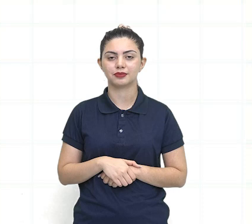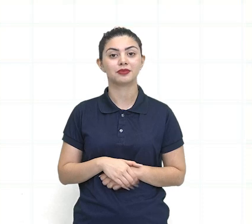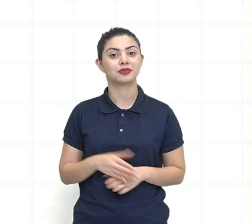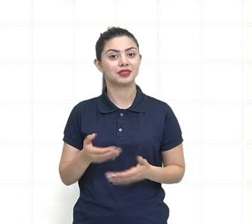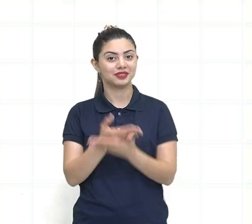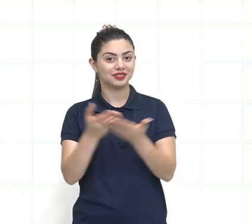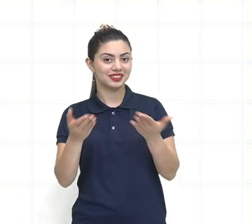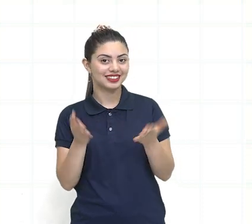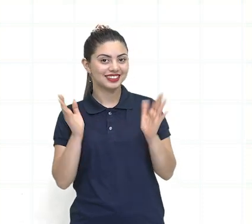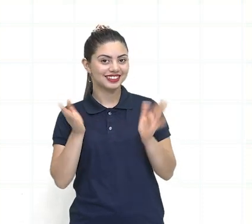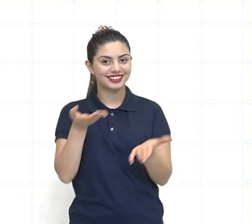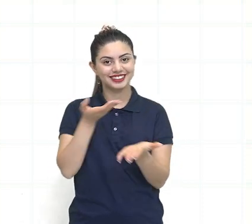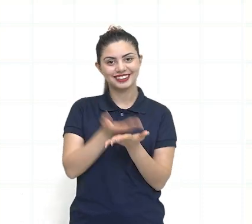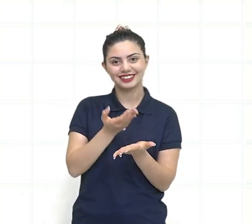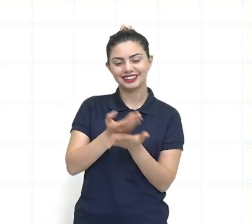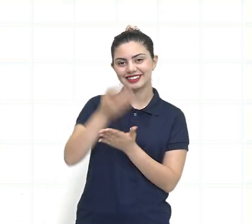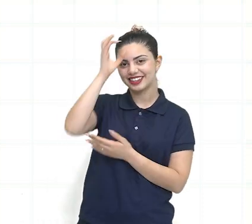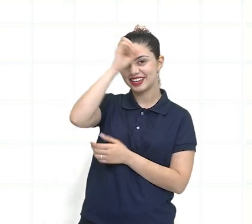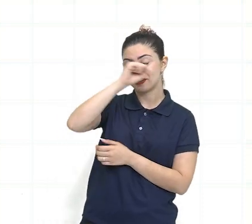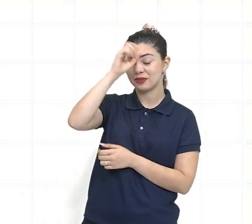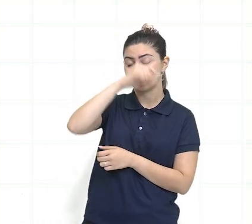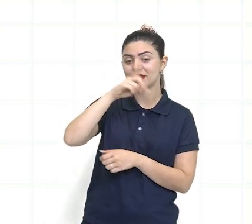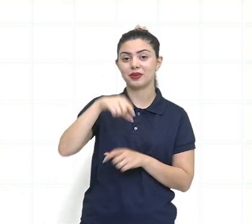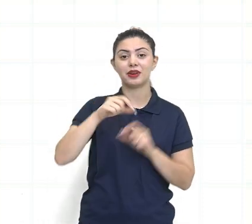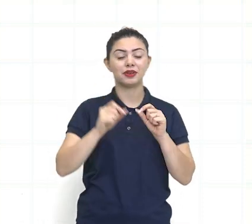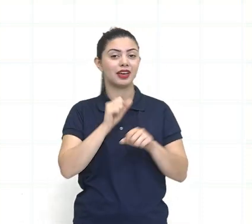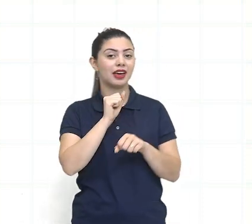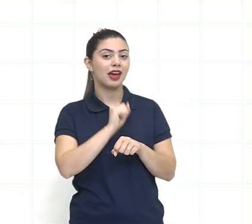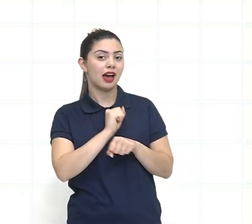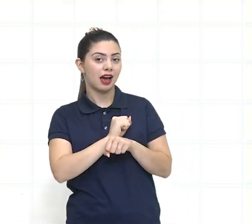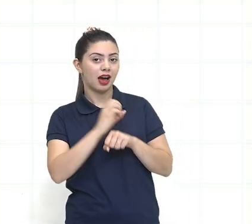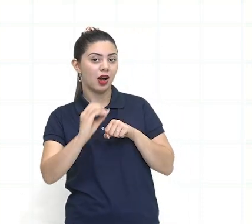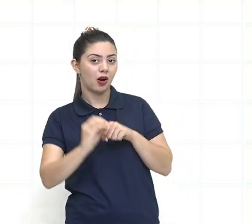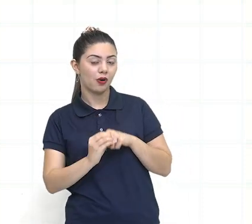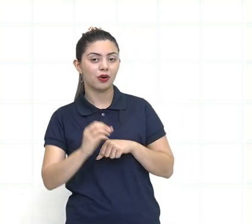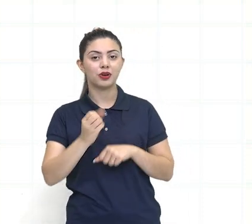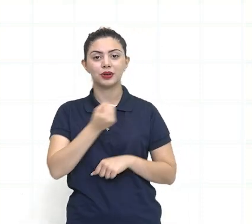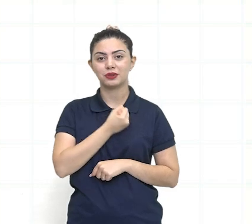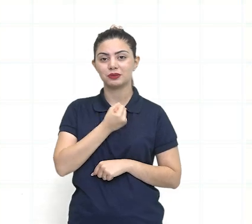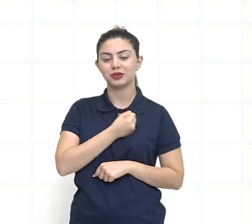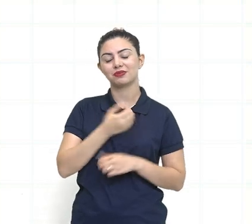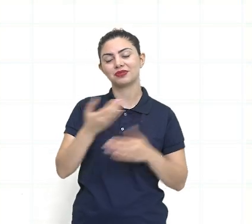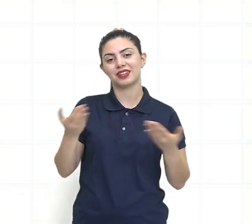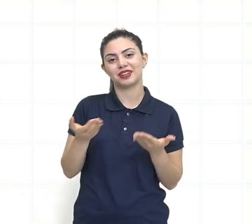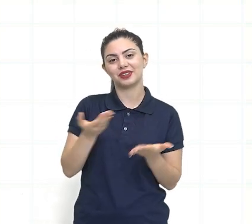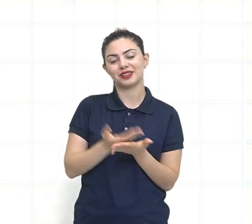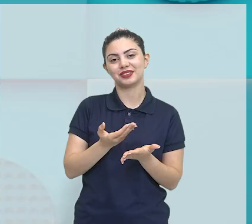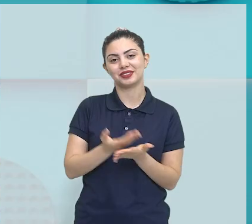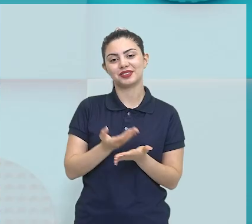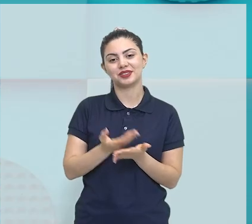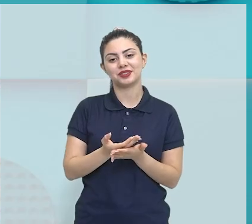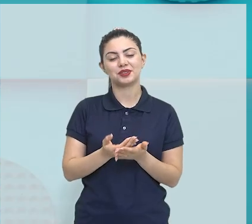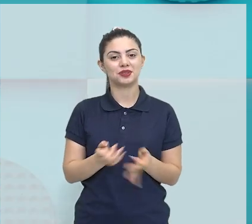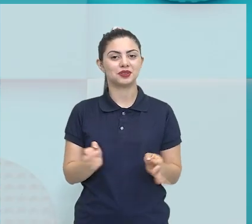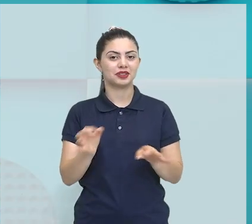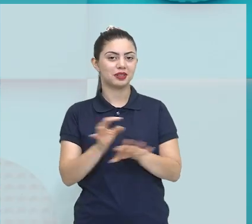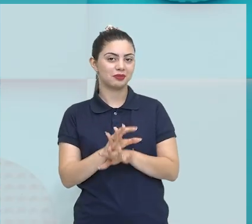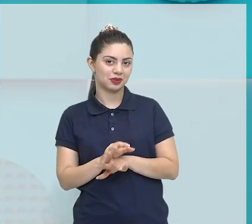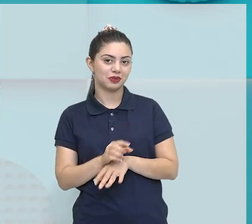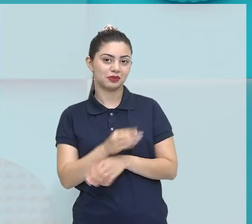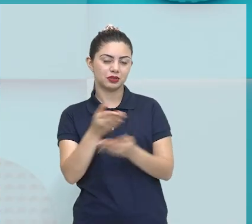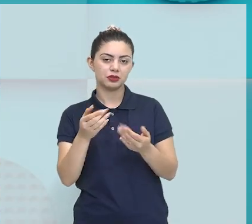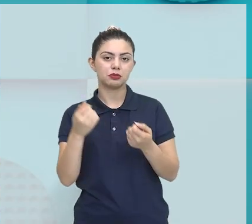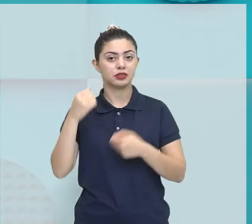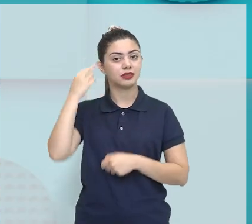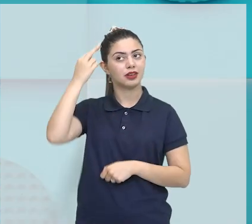que você entendeu perfeitamente o artigo e o numeral, nós deixamos com você para a reflexão